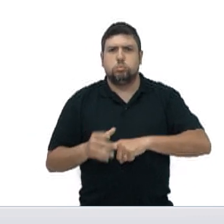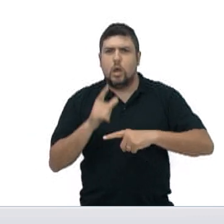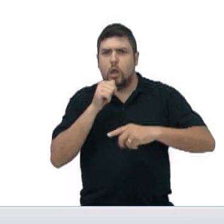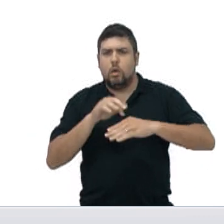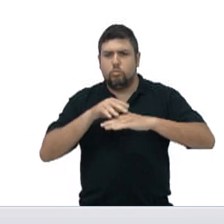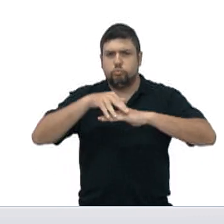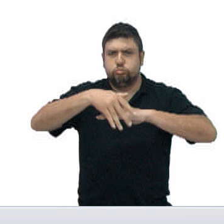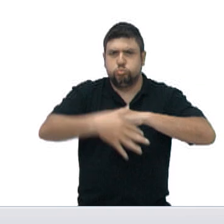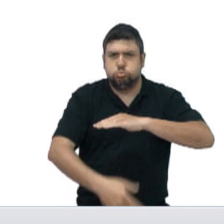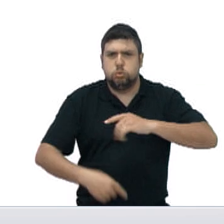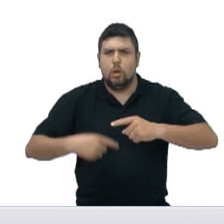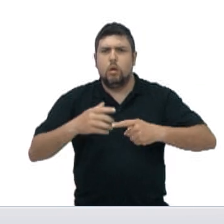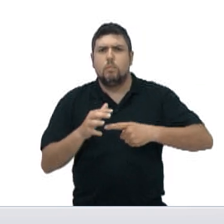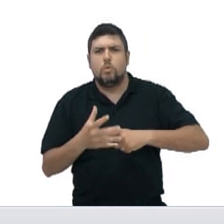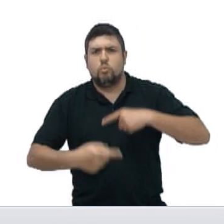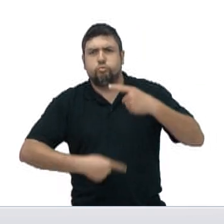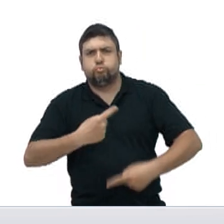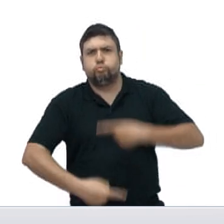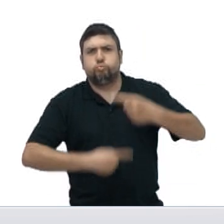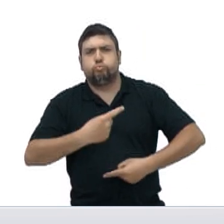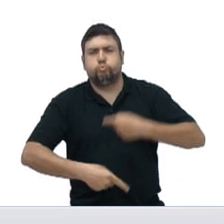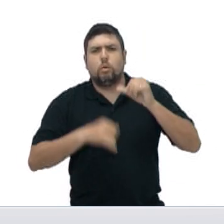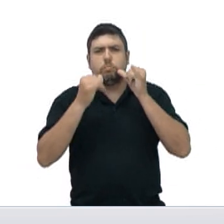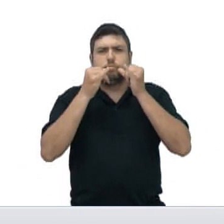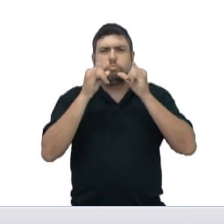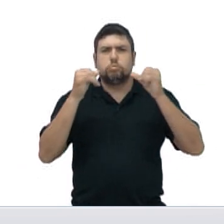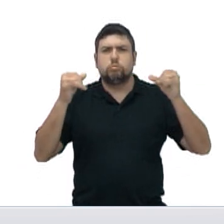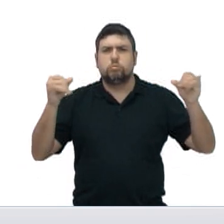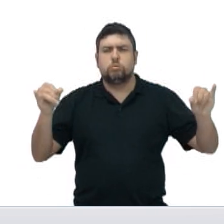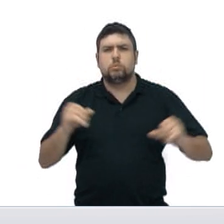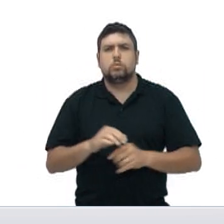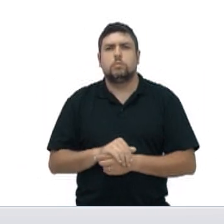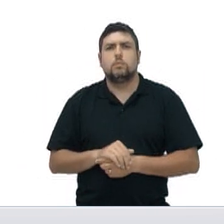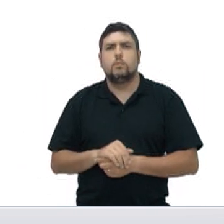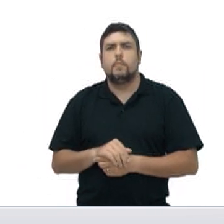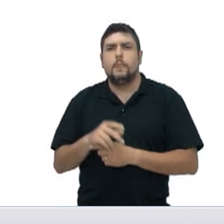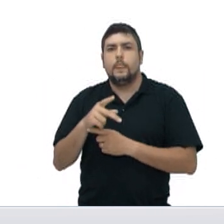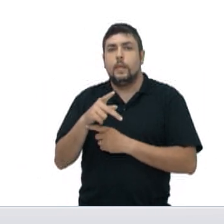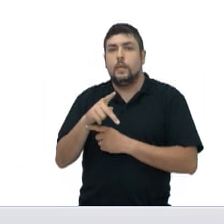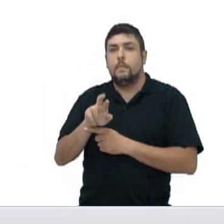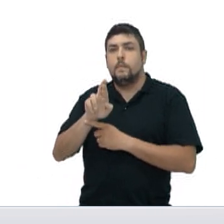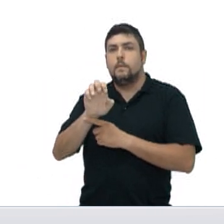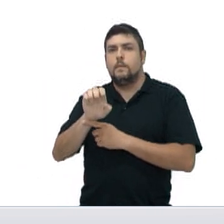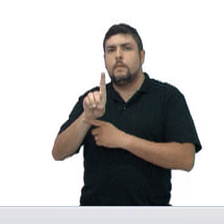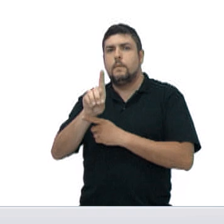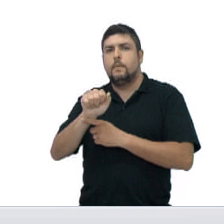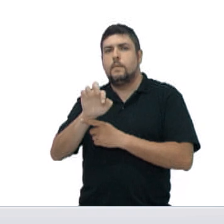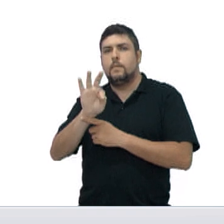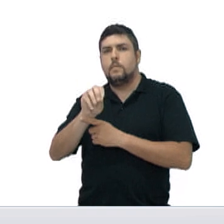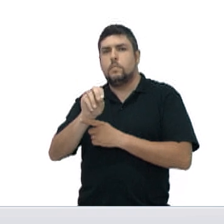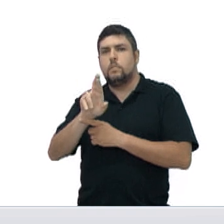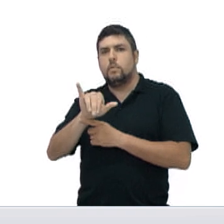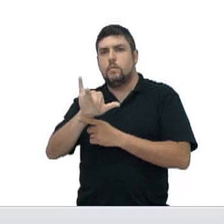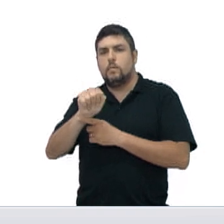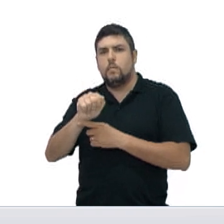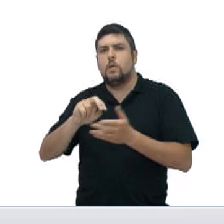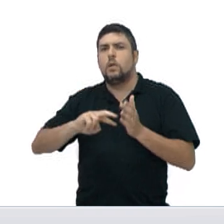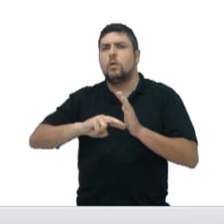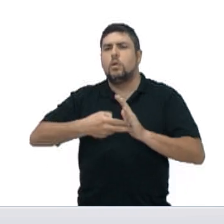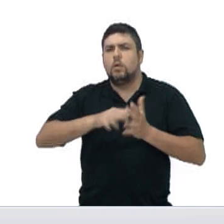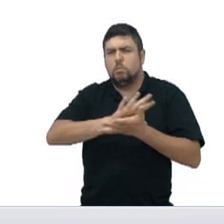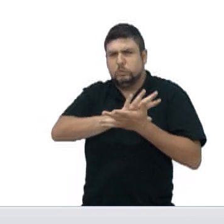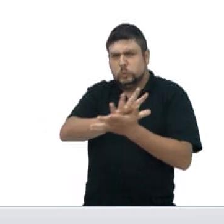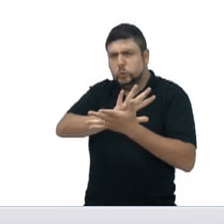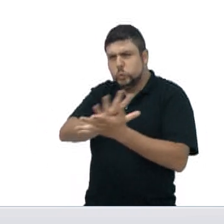água. Predatória, algo relativo à destruição, roubo, tá?